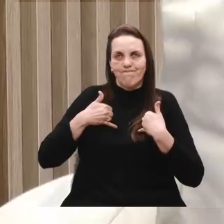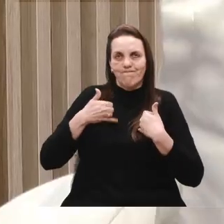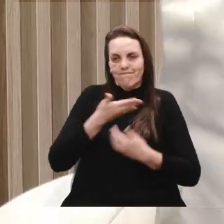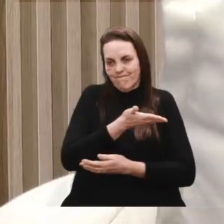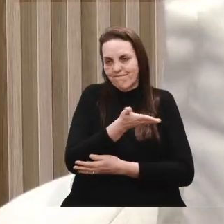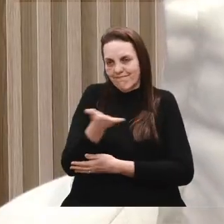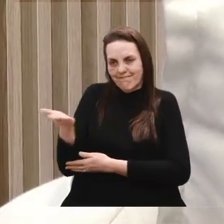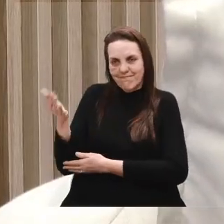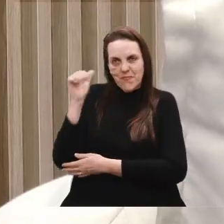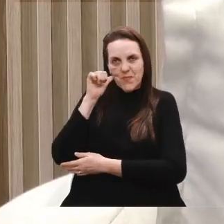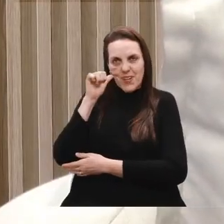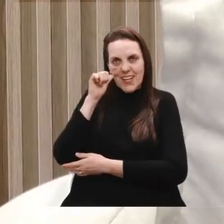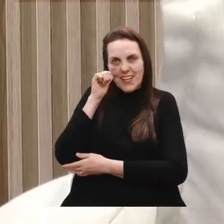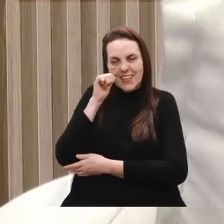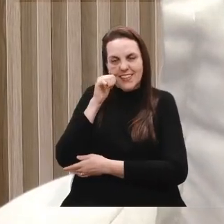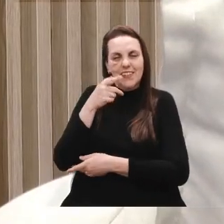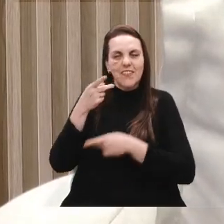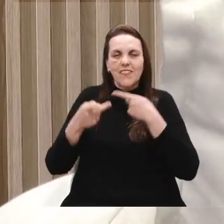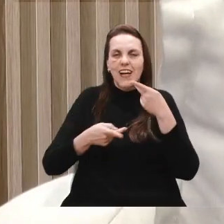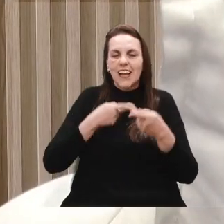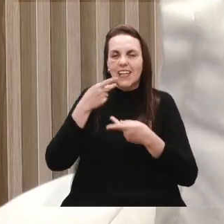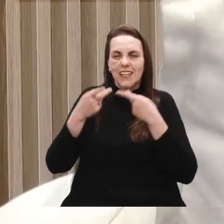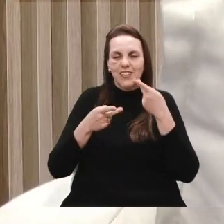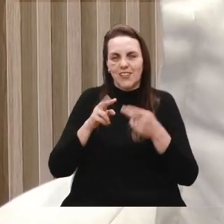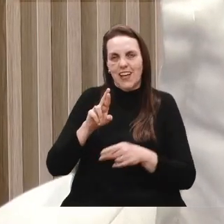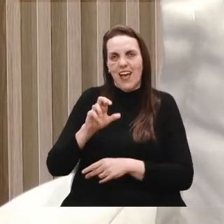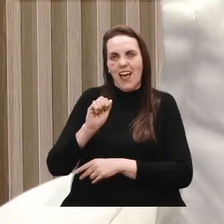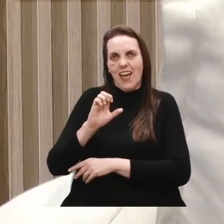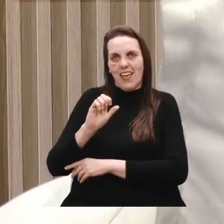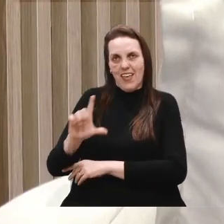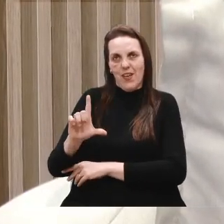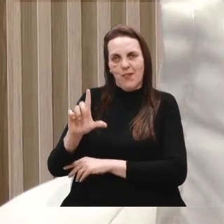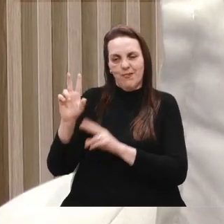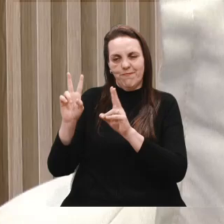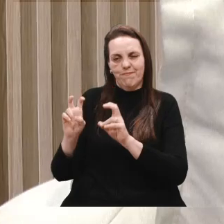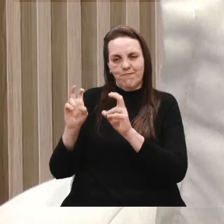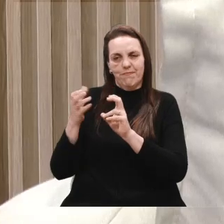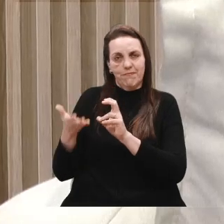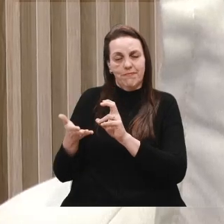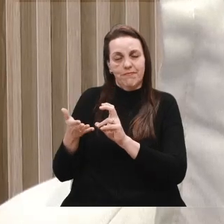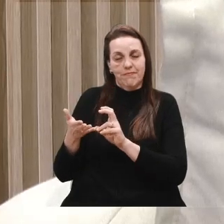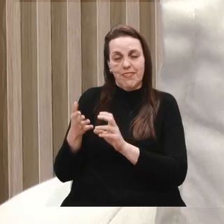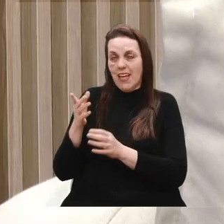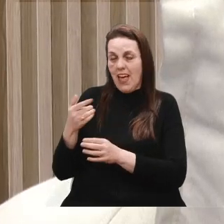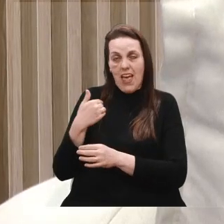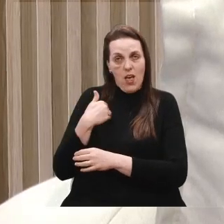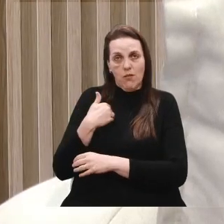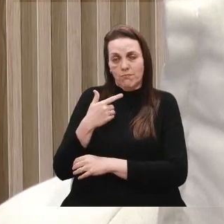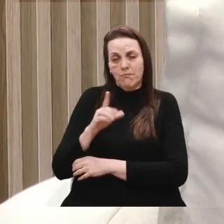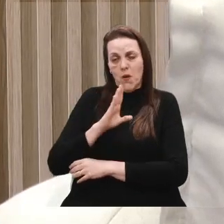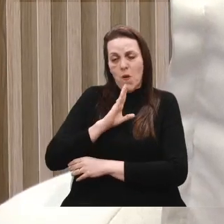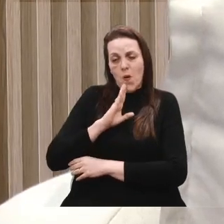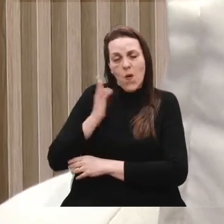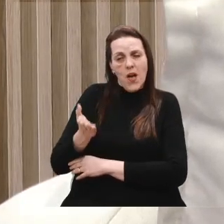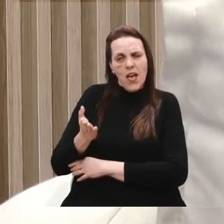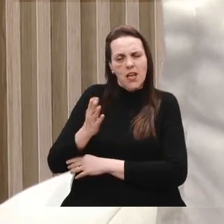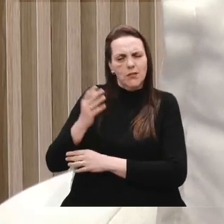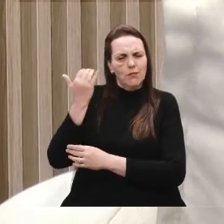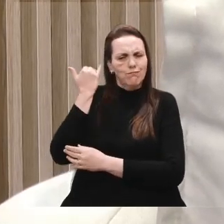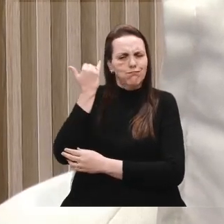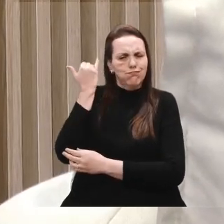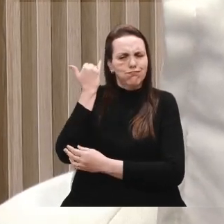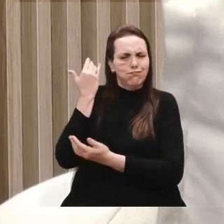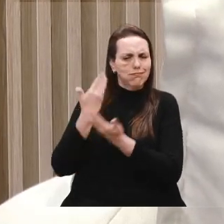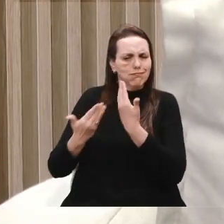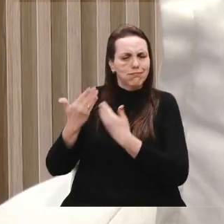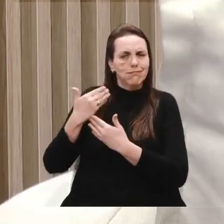aqui com essas mulheres aqui falando sobre a Raquel, né? Eu falo a Raquel porque eu a conheço, ouço